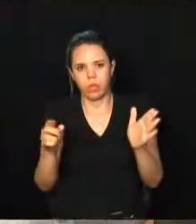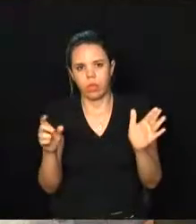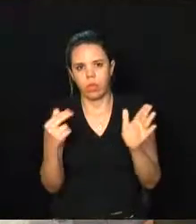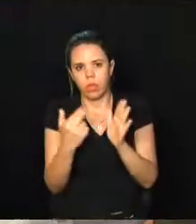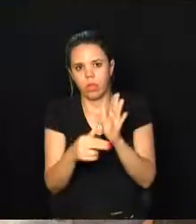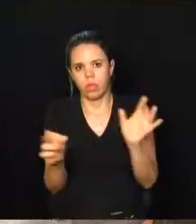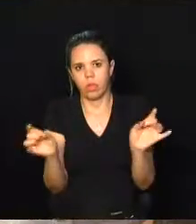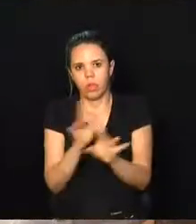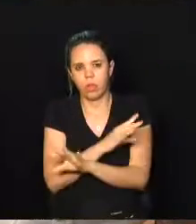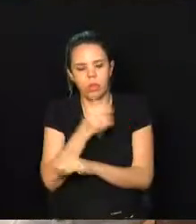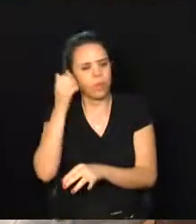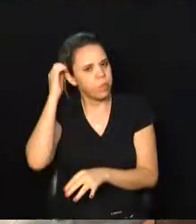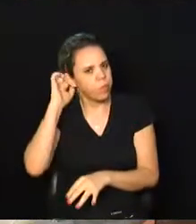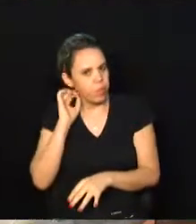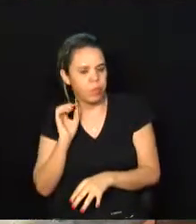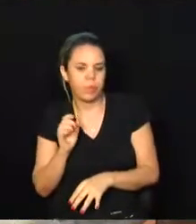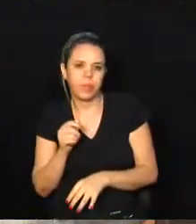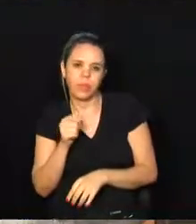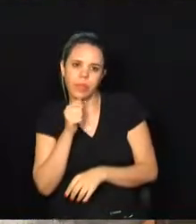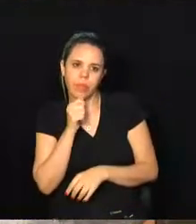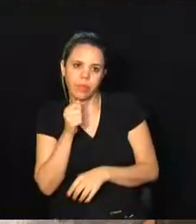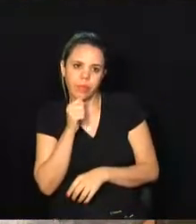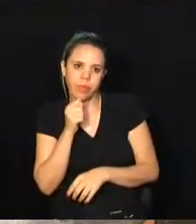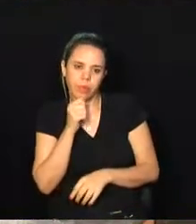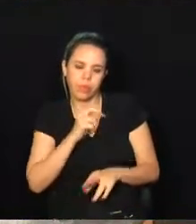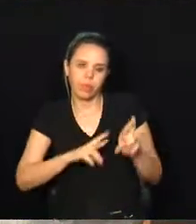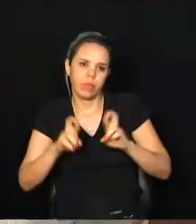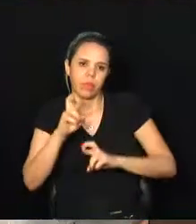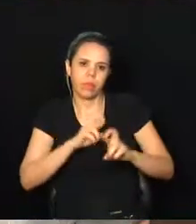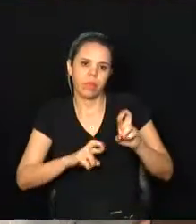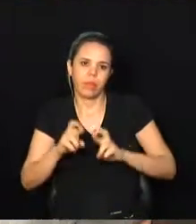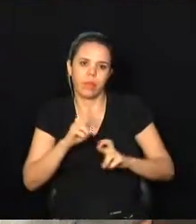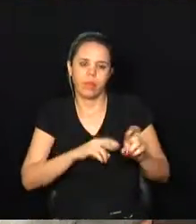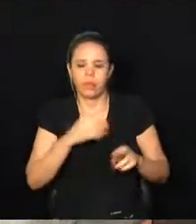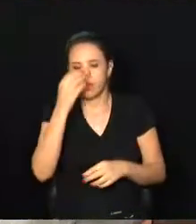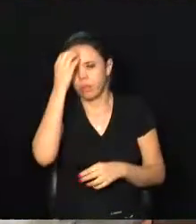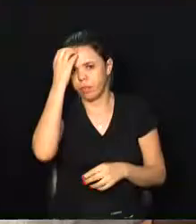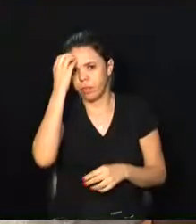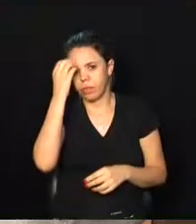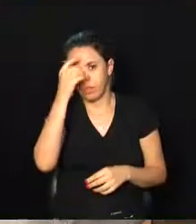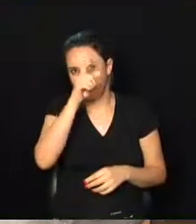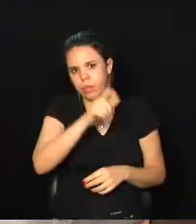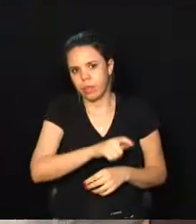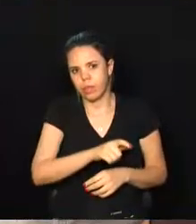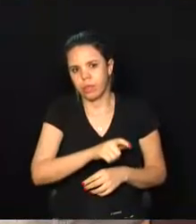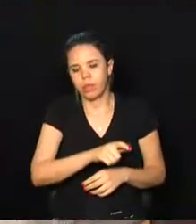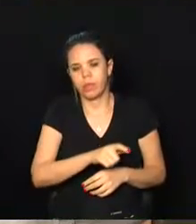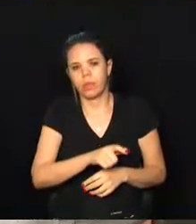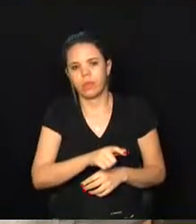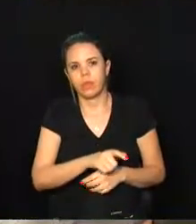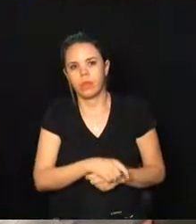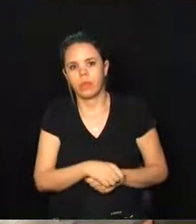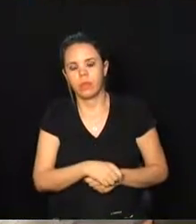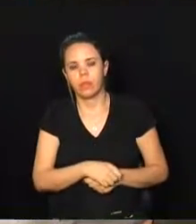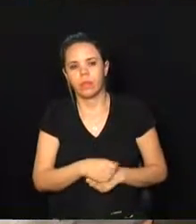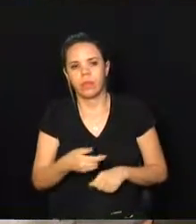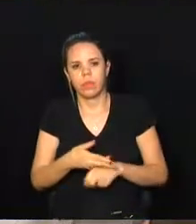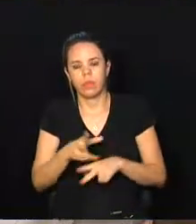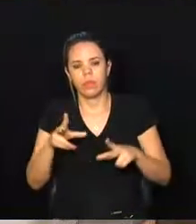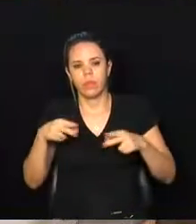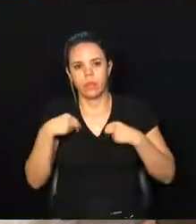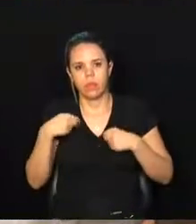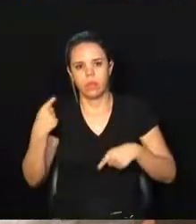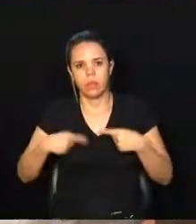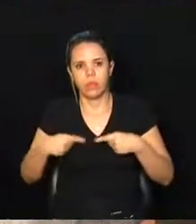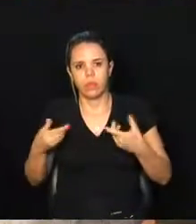Então, só que isso está passando por uma análise de uma pessoa, que aí a gente entra naquele mérito que a gente já